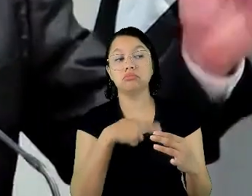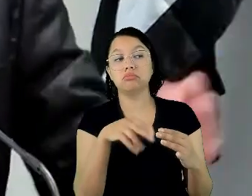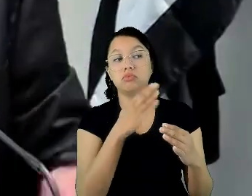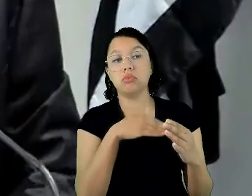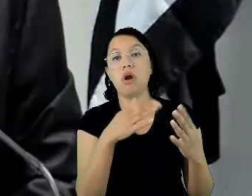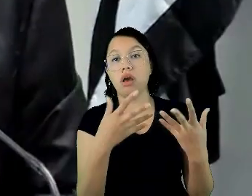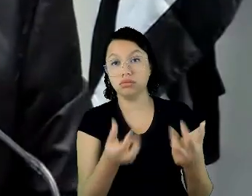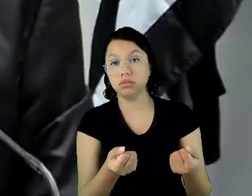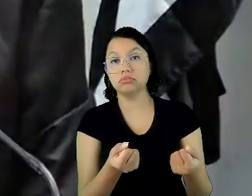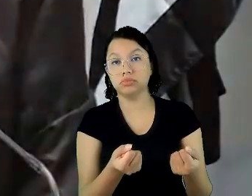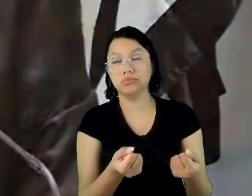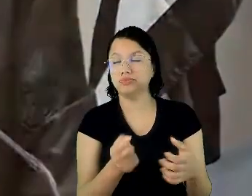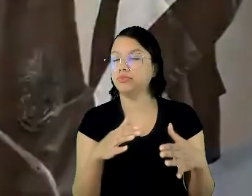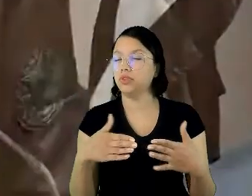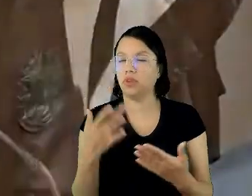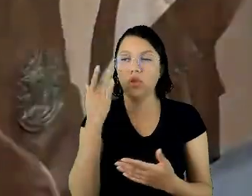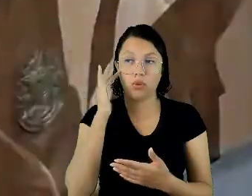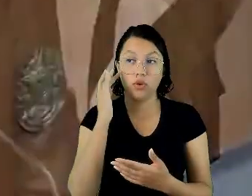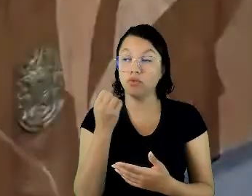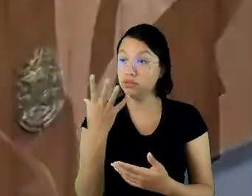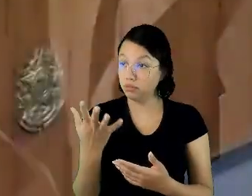obrigado pela sua contribuição.